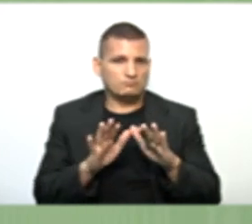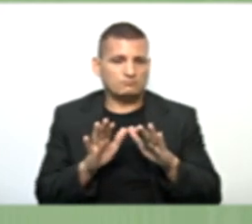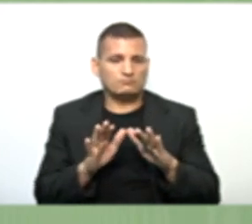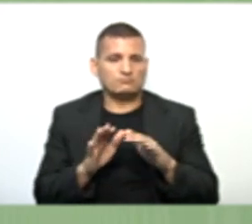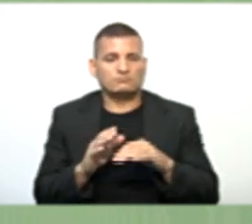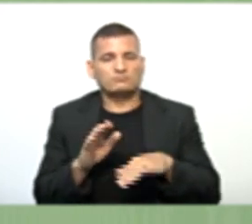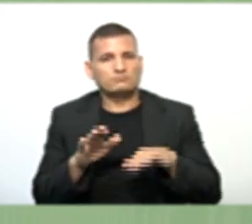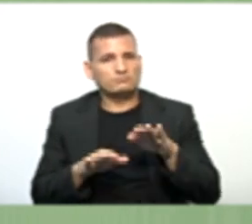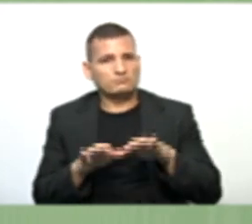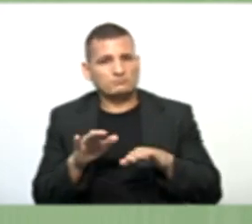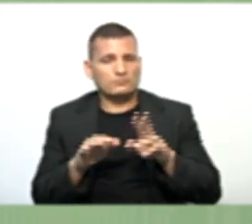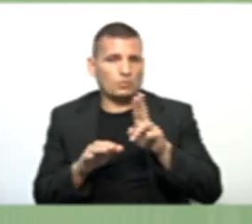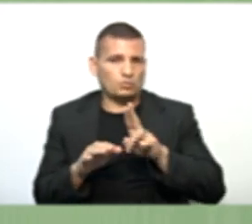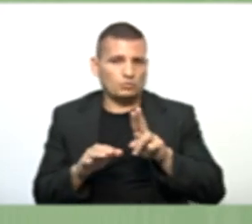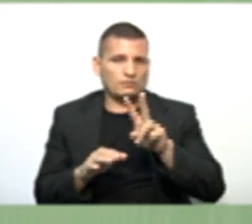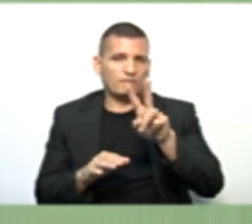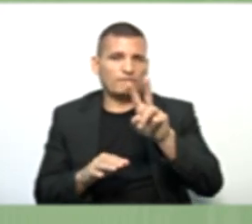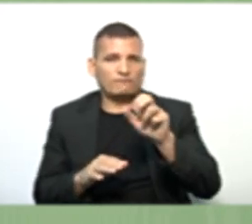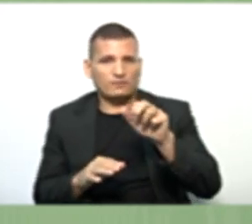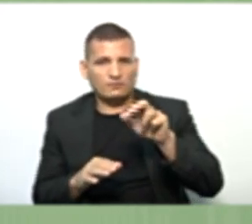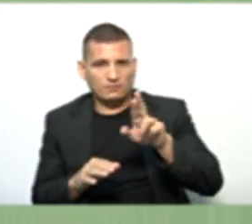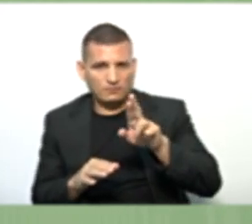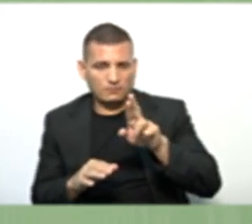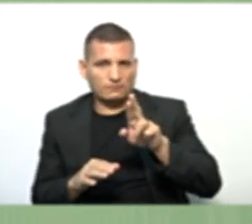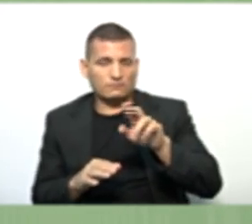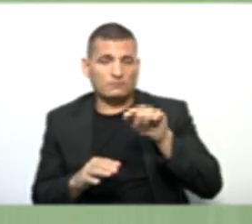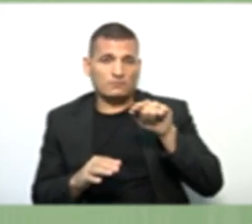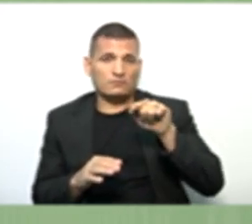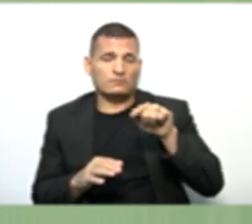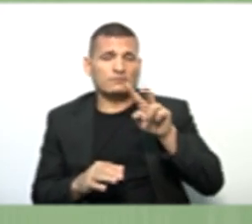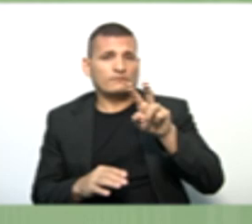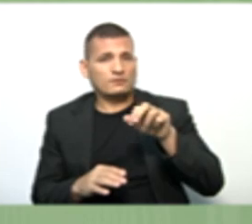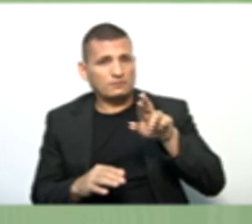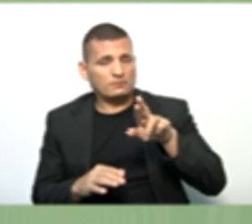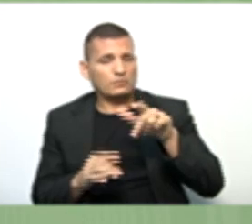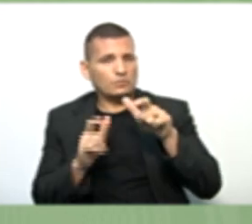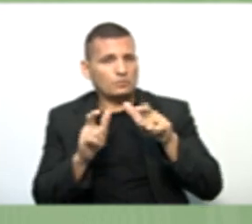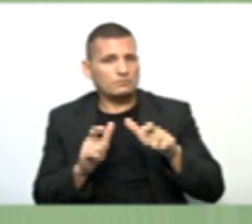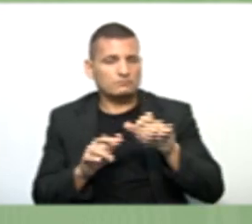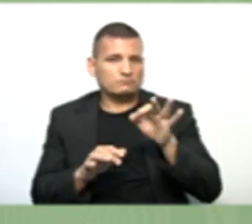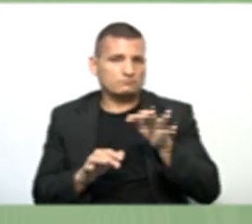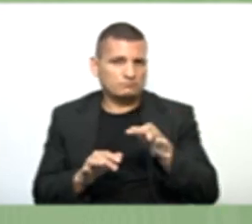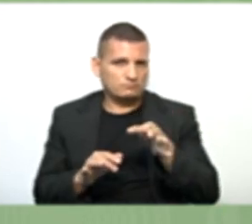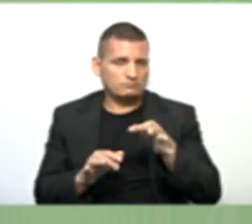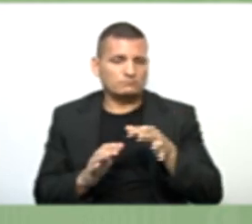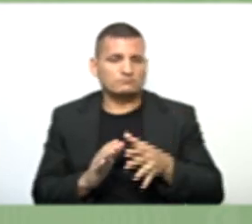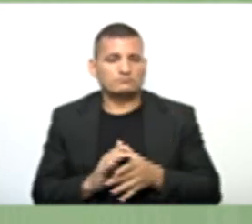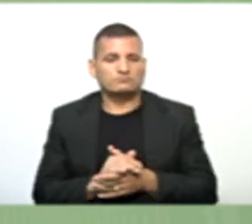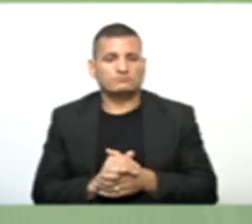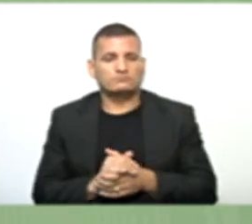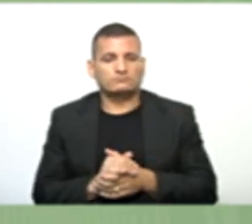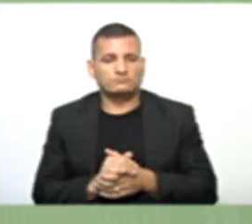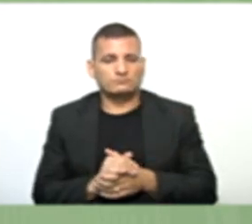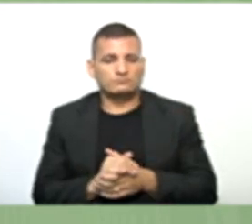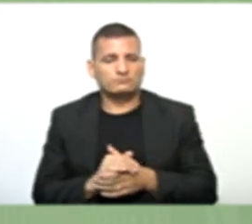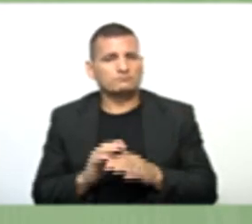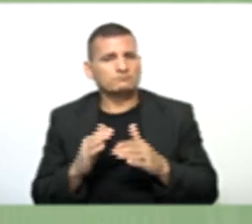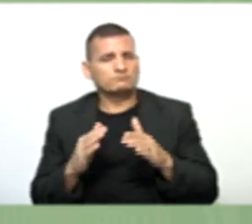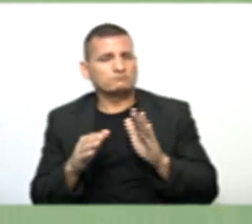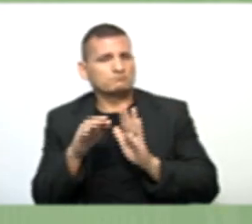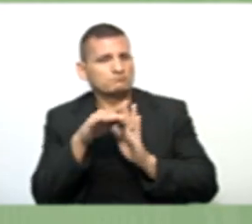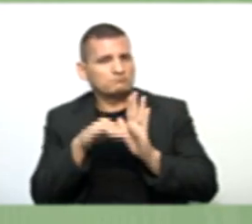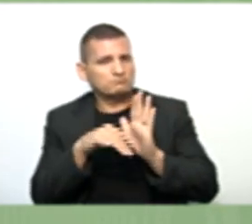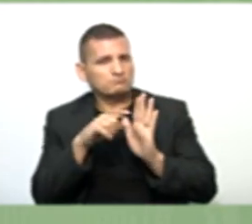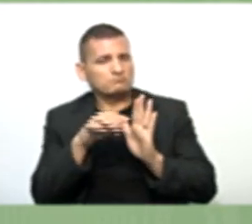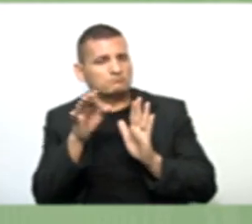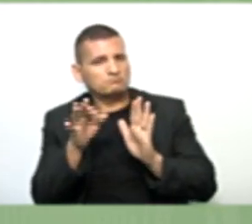quando usamos mais de uma variável para utilizar essa variável no local apropriado. E aí, será que o programa está